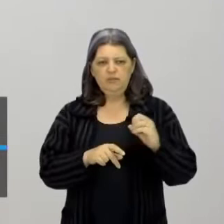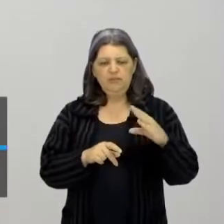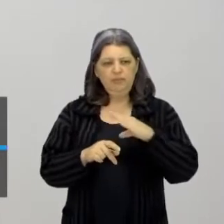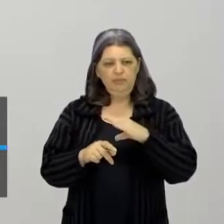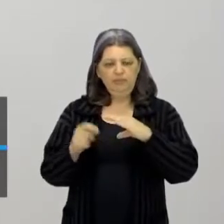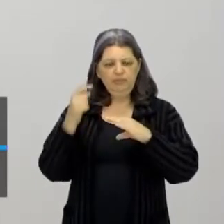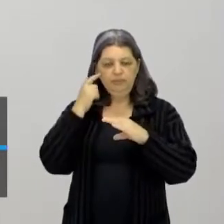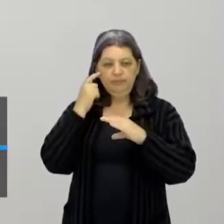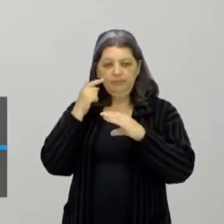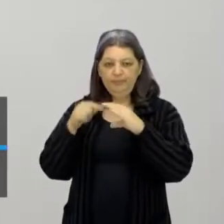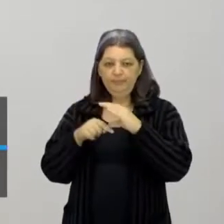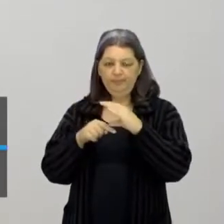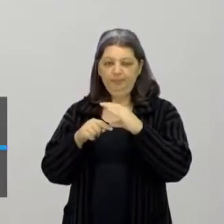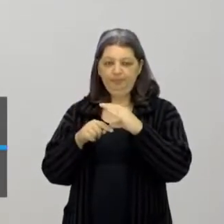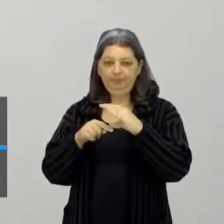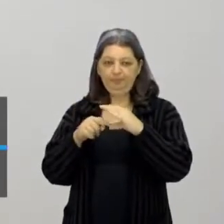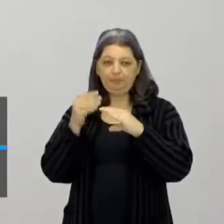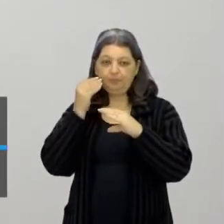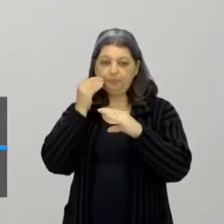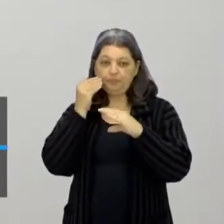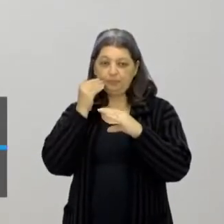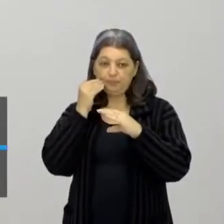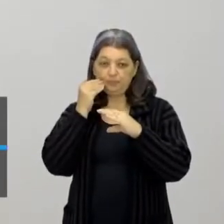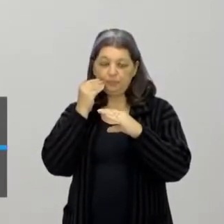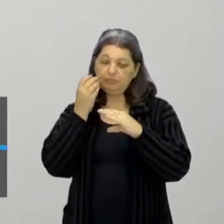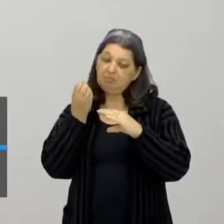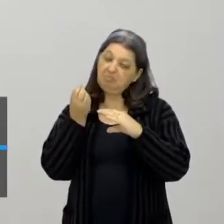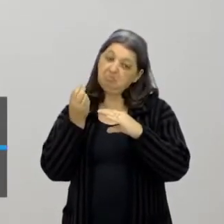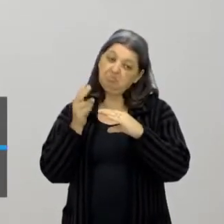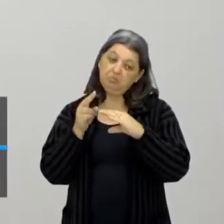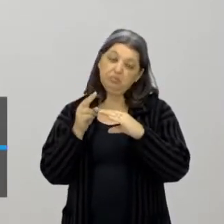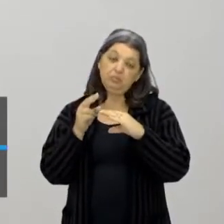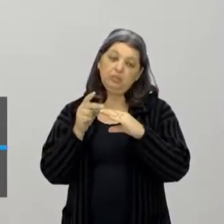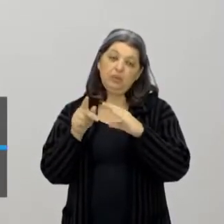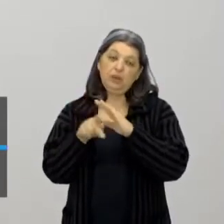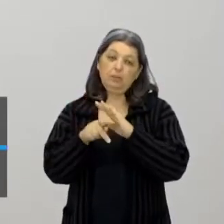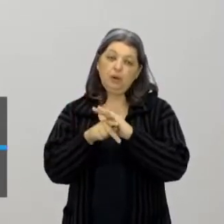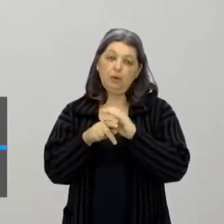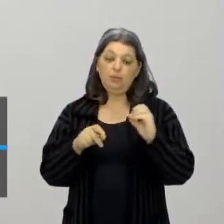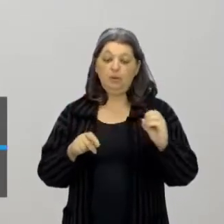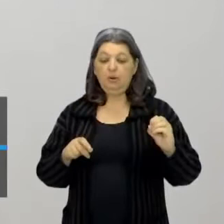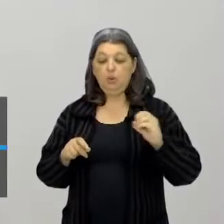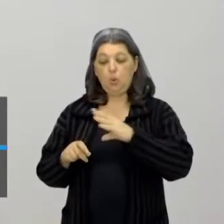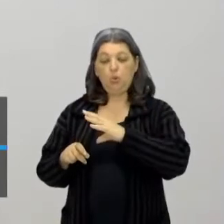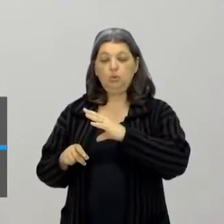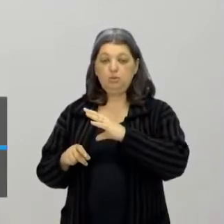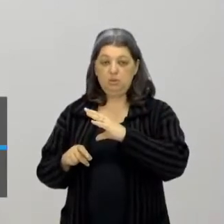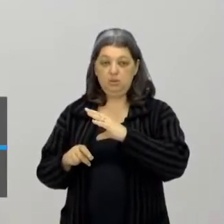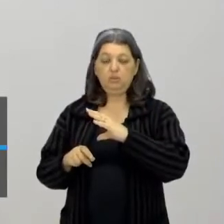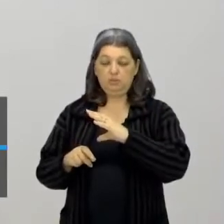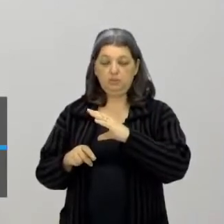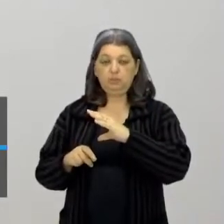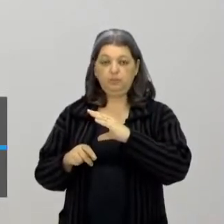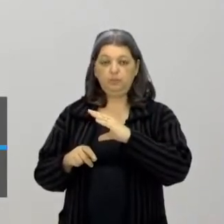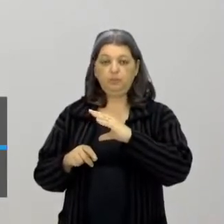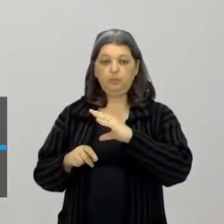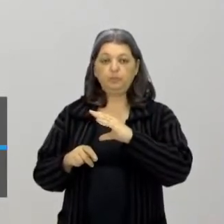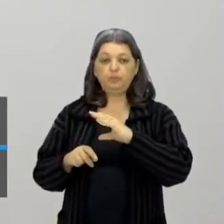canhãozinho simulando, onde a gente pode simular os raios de luz, que aí, luz